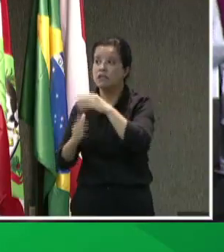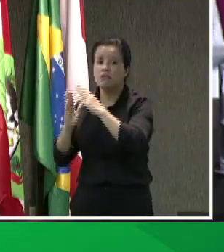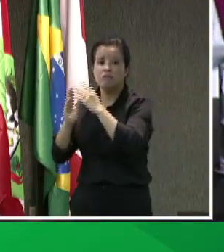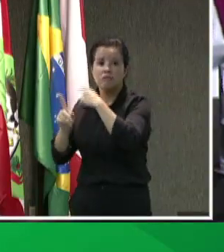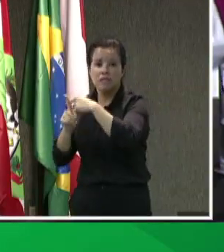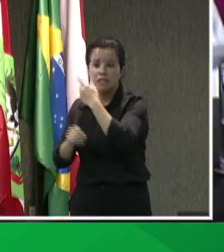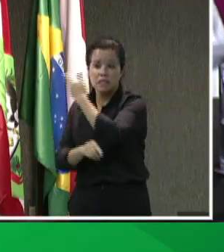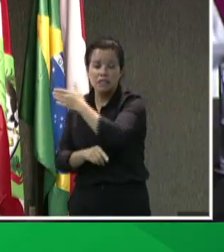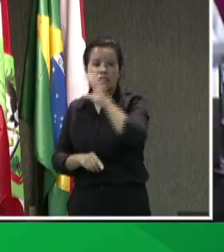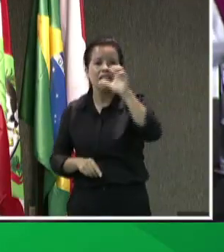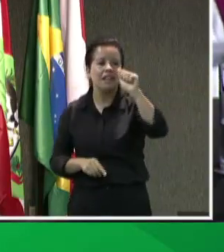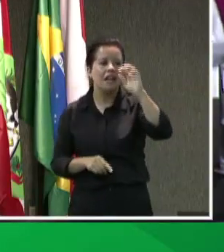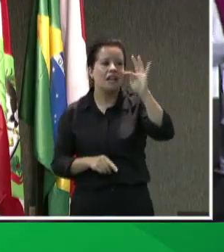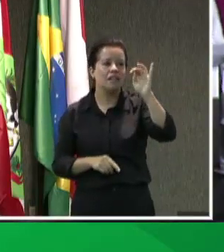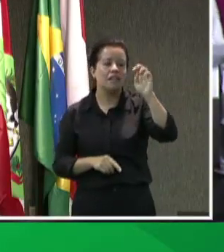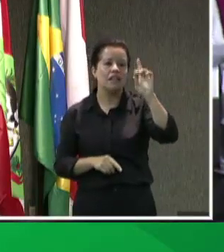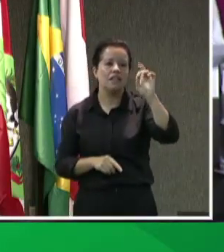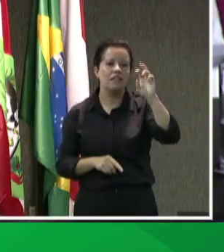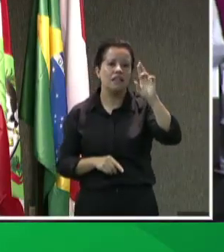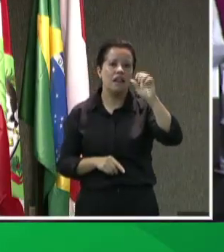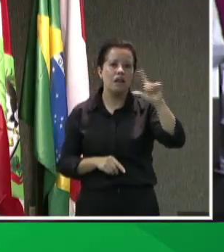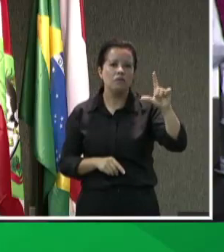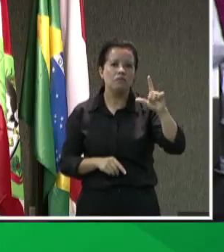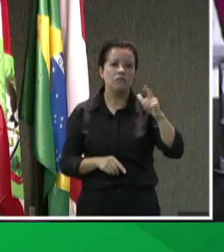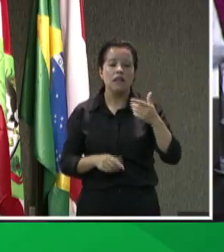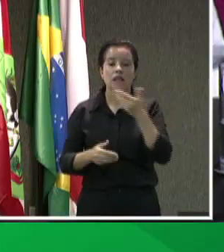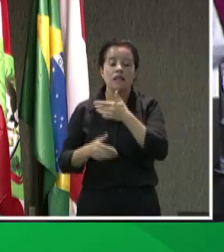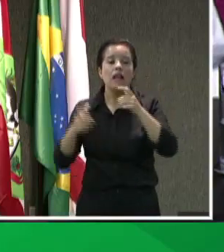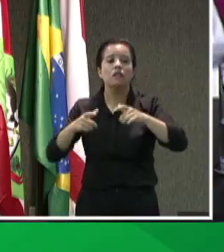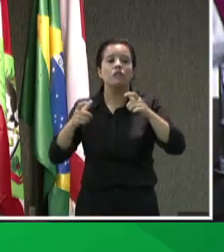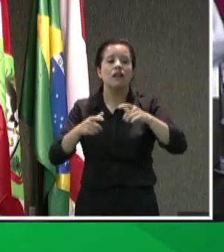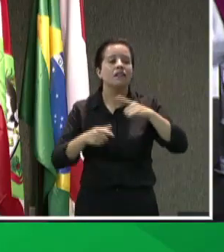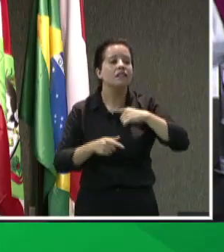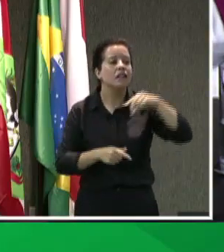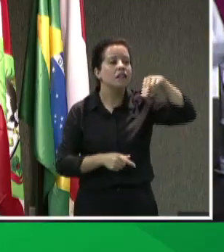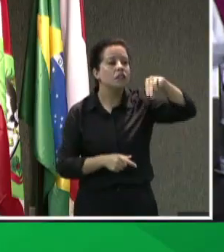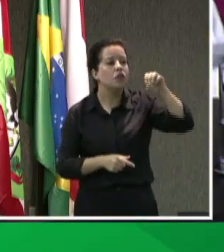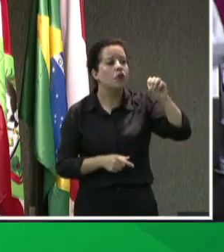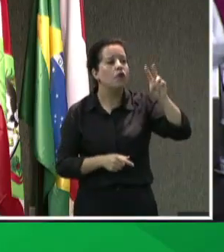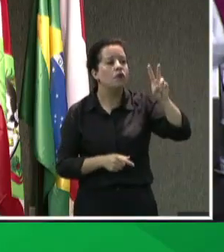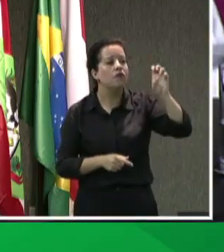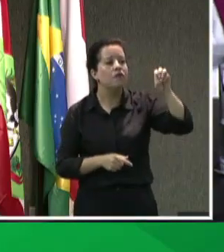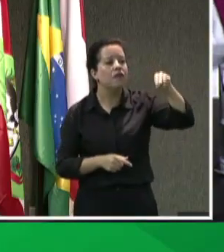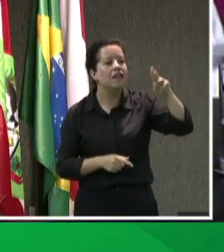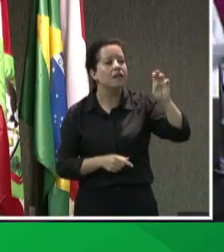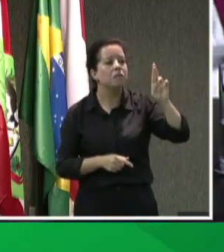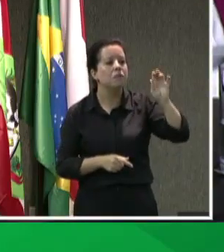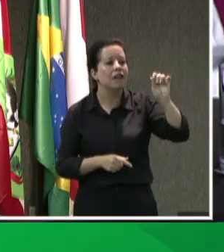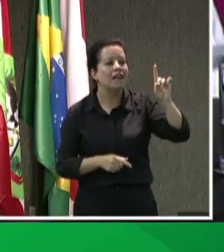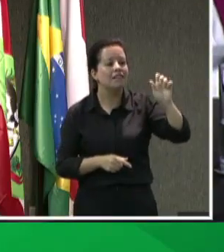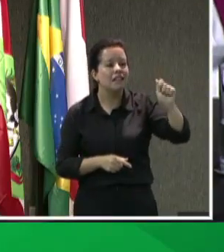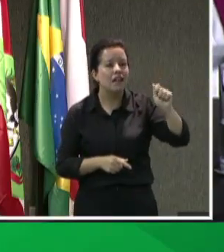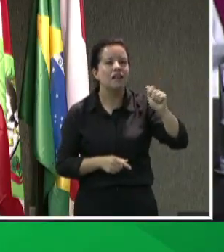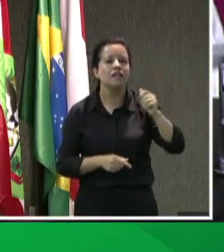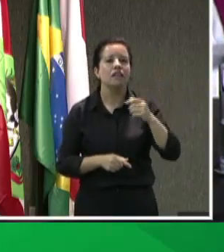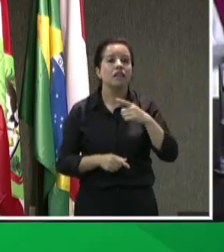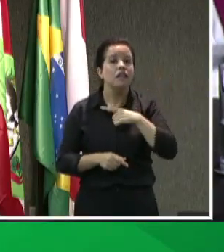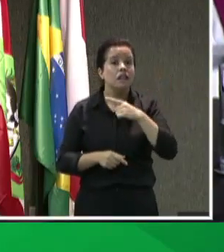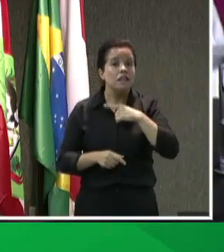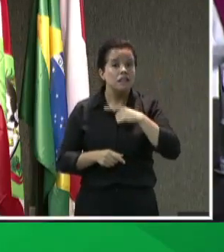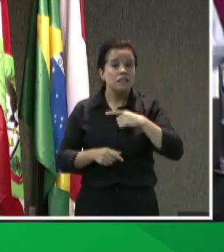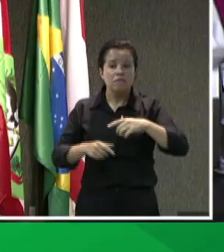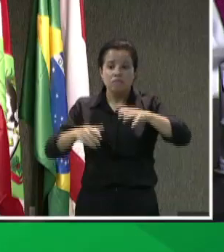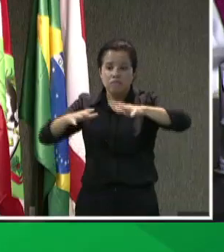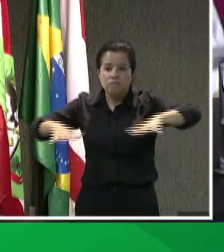onde vai acontecer a novembrada, o palácio, o antigo palácio, o Cruz de Souza, que está ali, um prédio belíssimo,